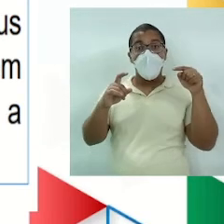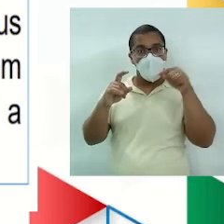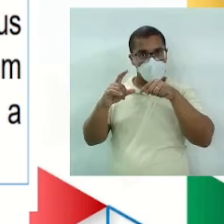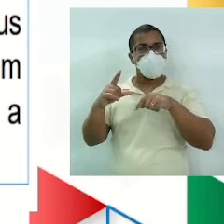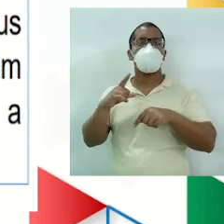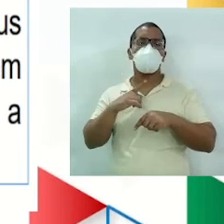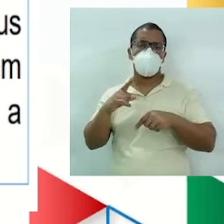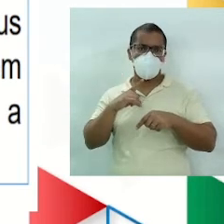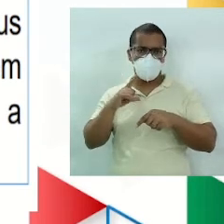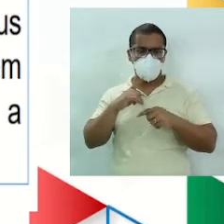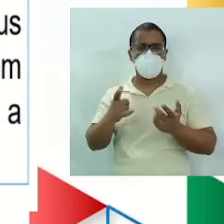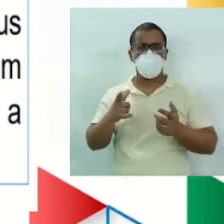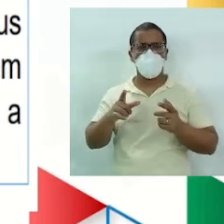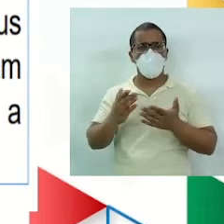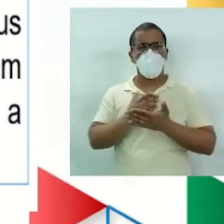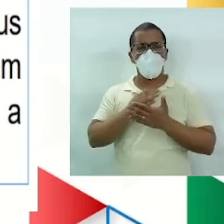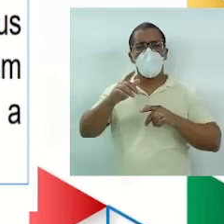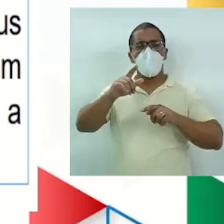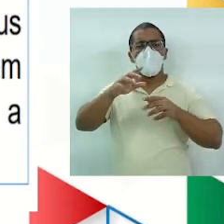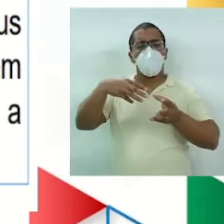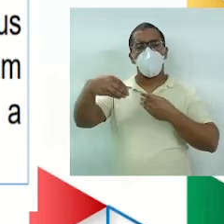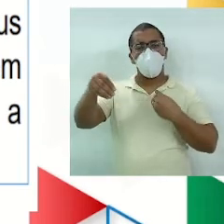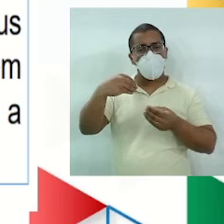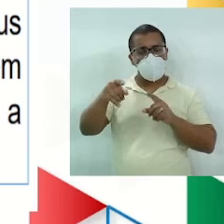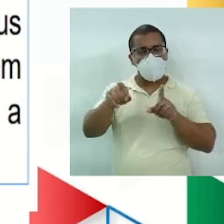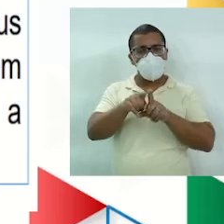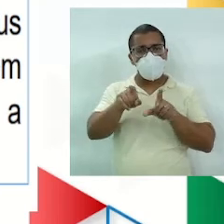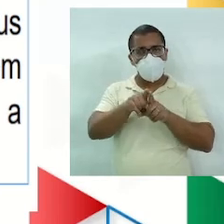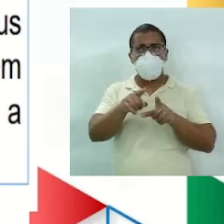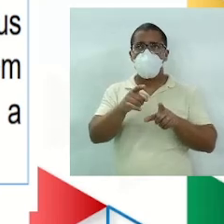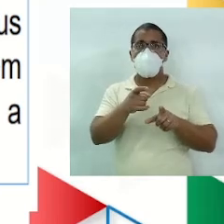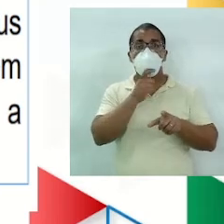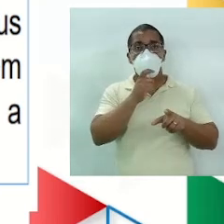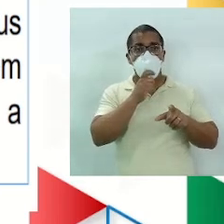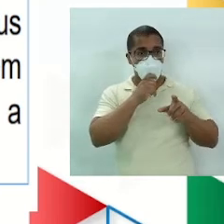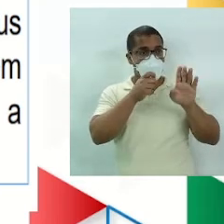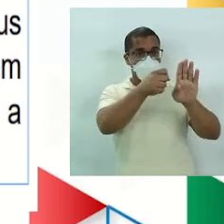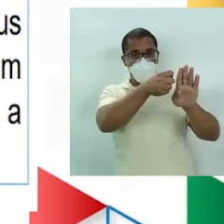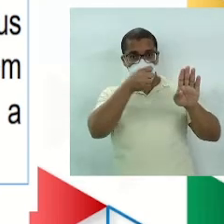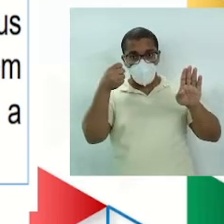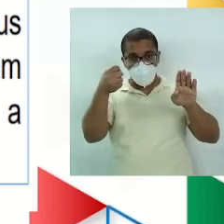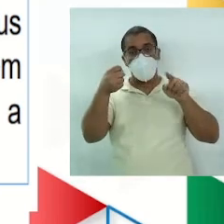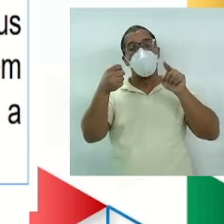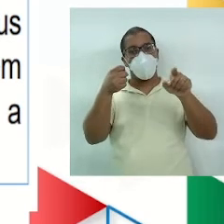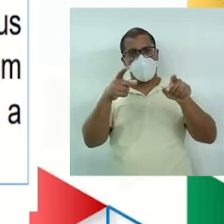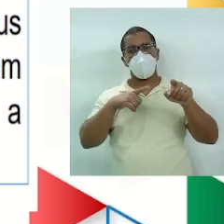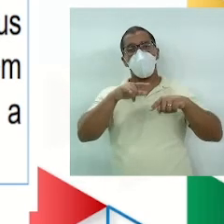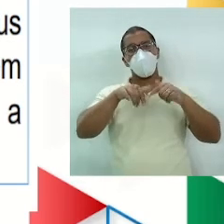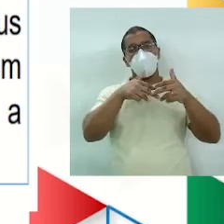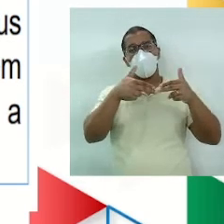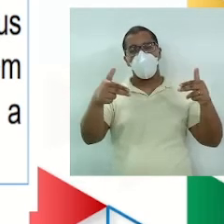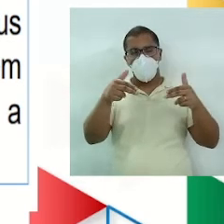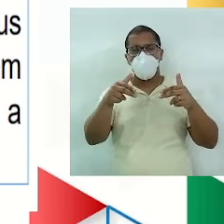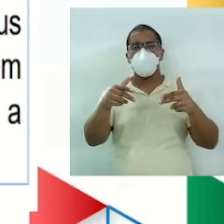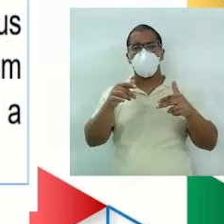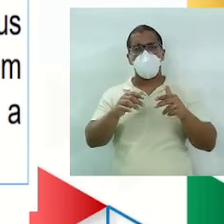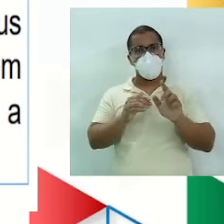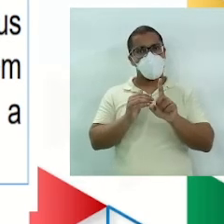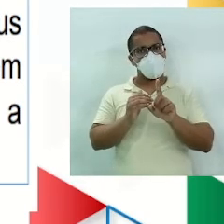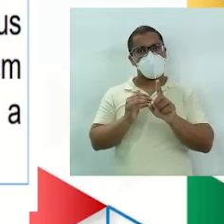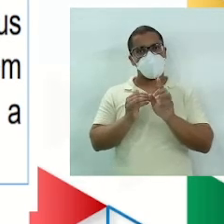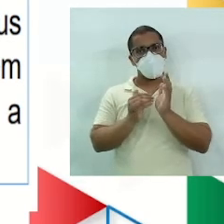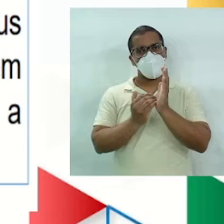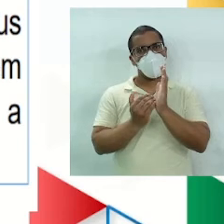de materiais plásticos e em equipamentos de refrigeração, como geladeiras. Essas substâncias, de modo